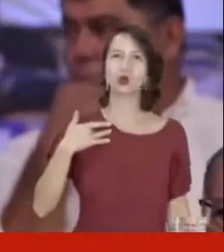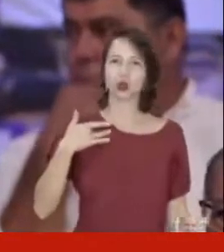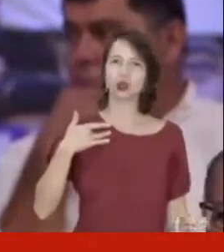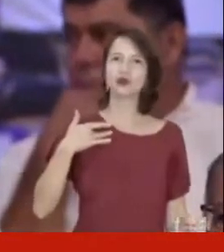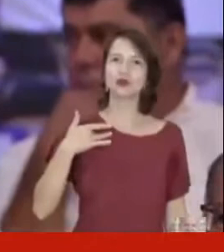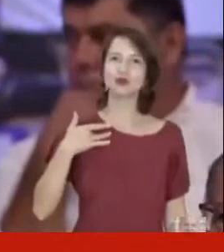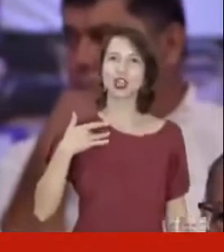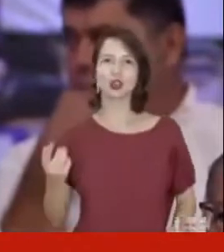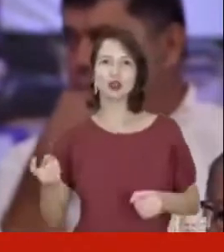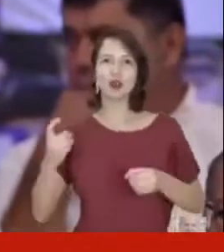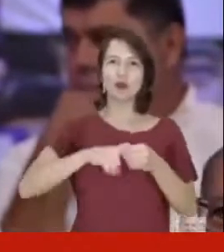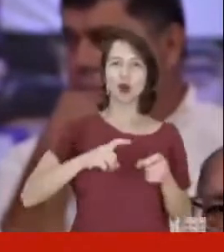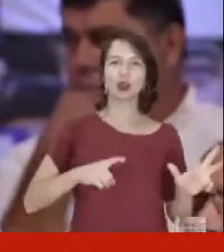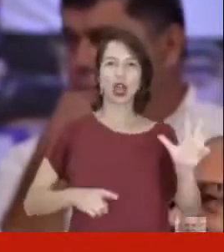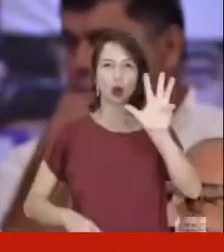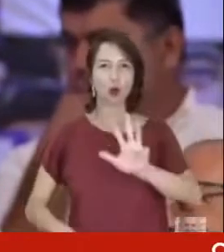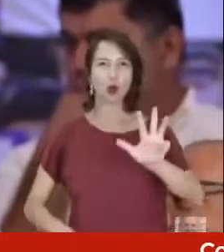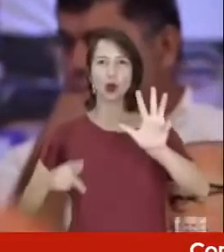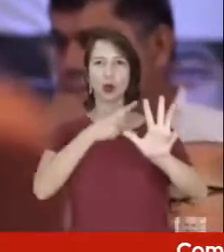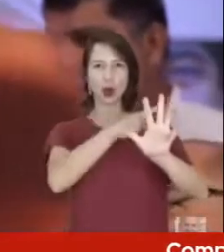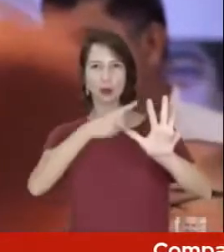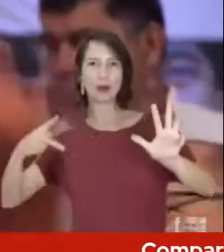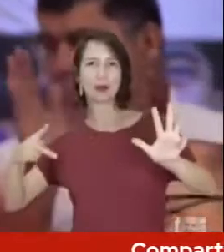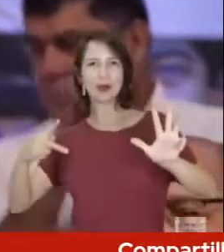vamos junto. Lula presidente!